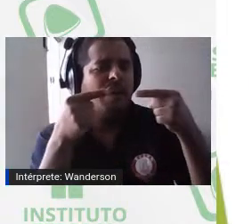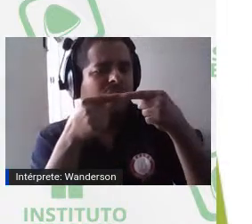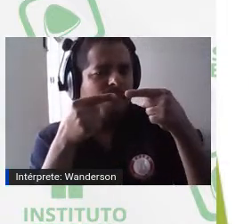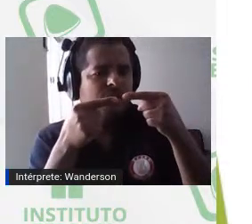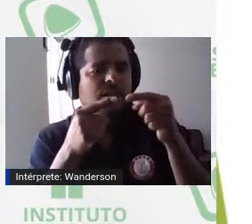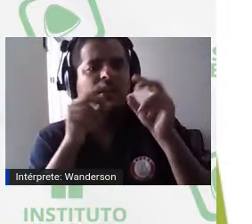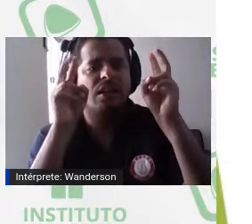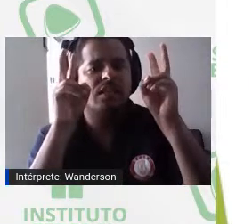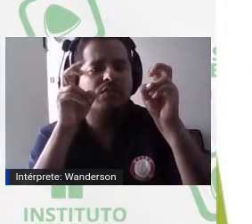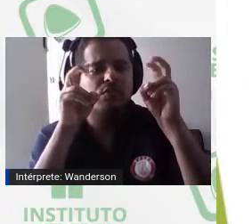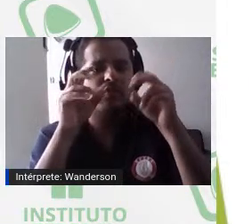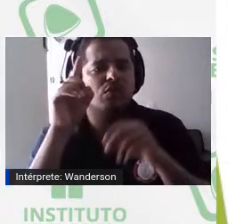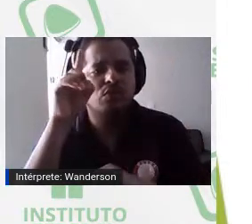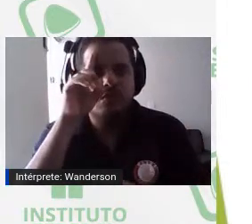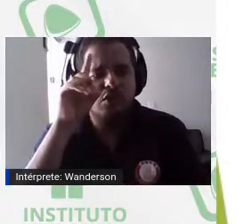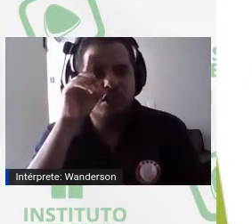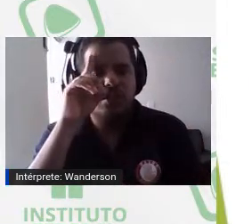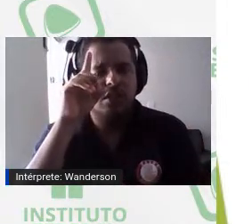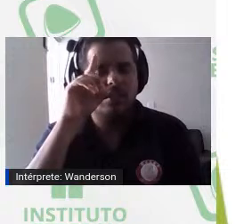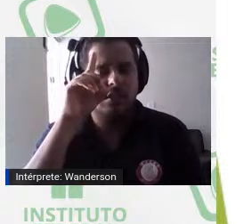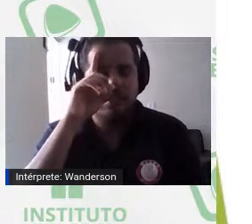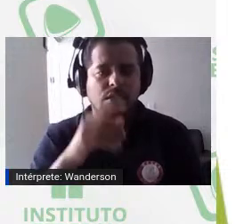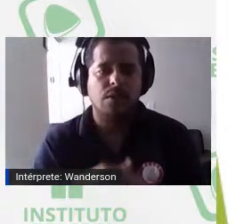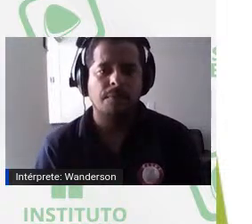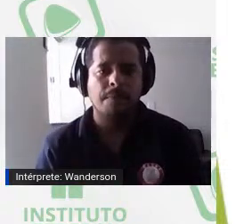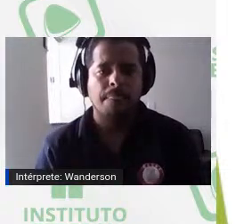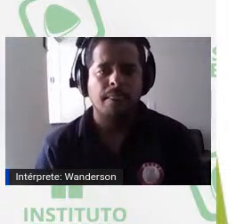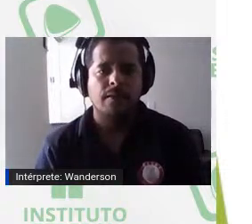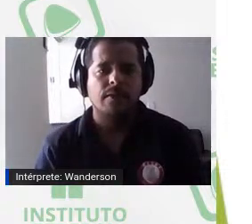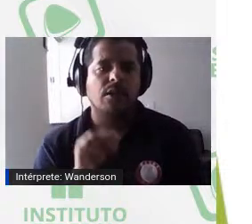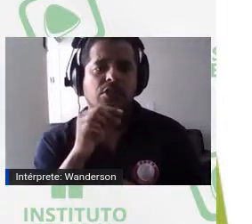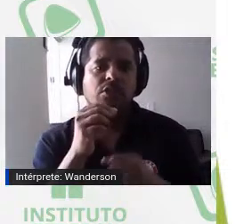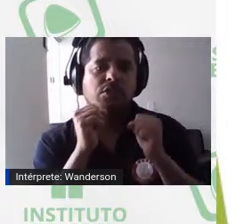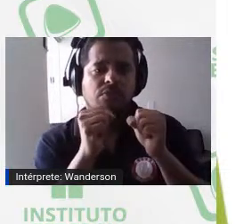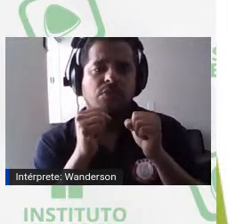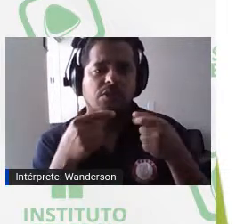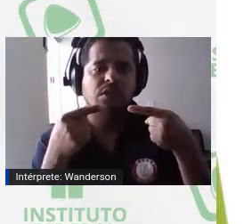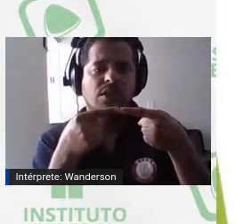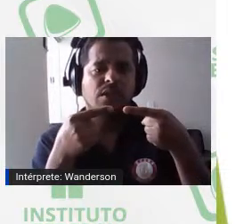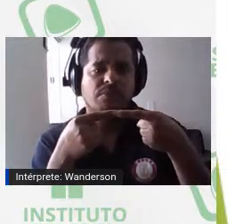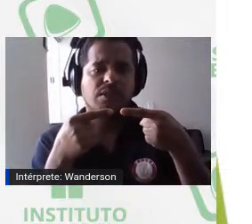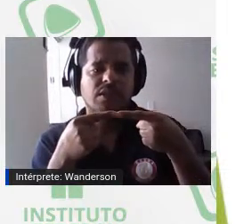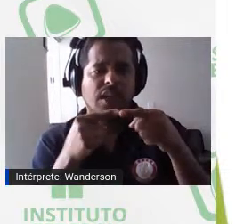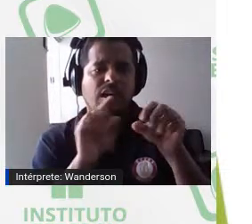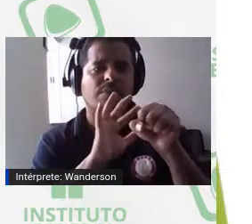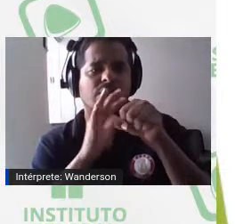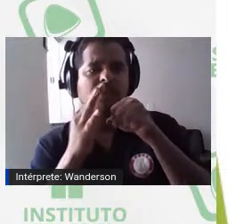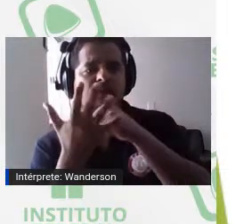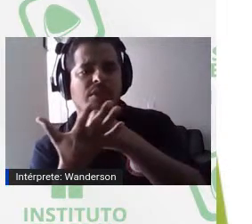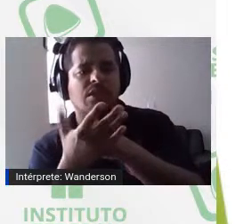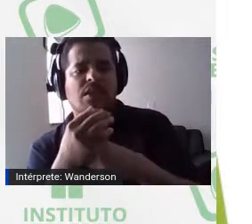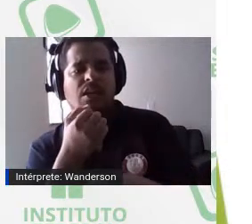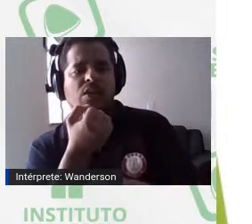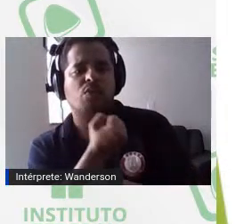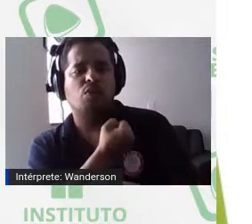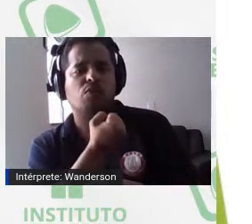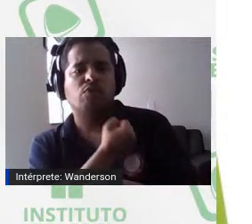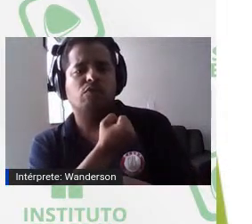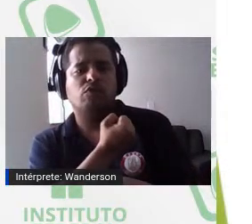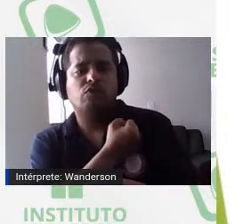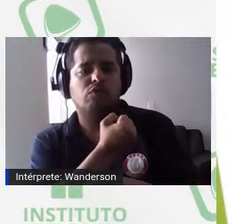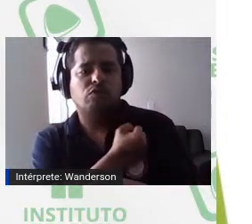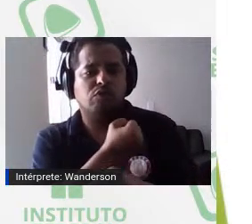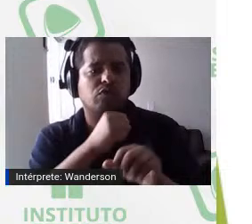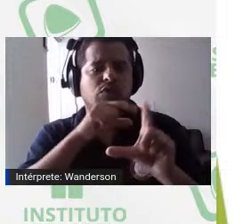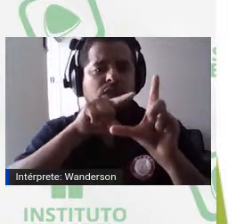da função exponencial, a gente pode relacionar com a pandemia, o aumento dos números de casos e mortes. E da cartografia relacionada